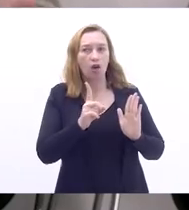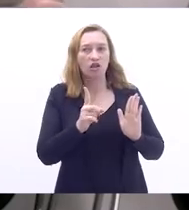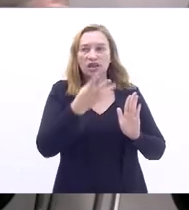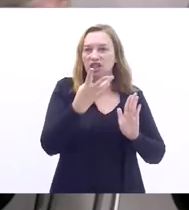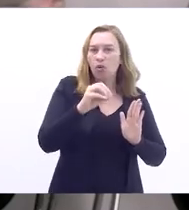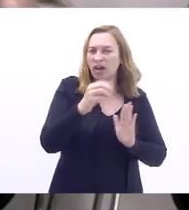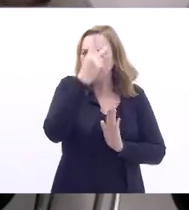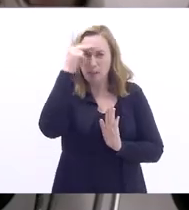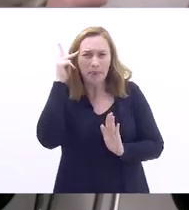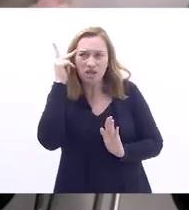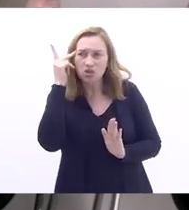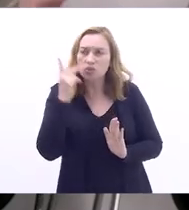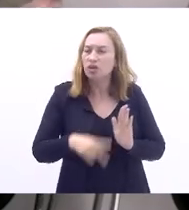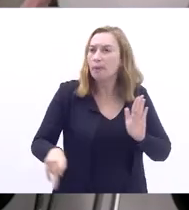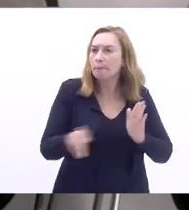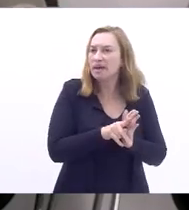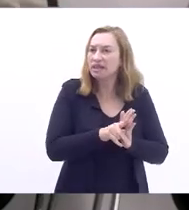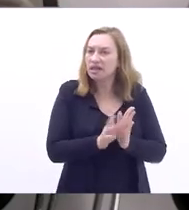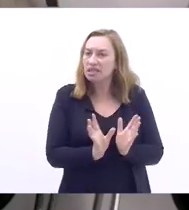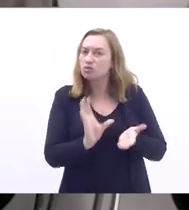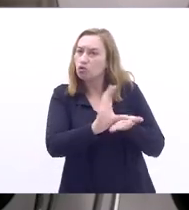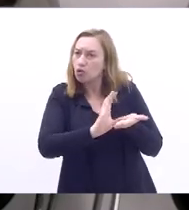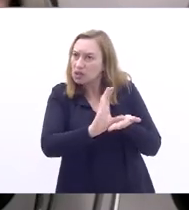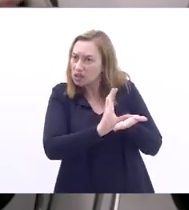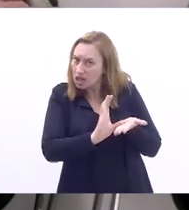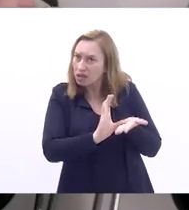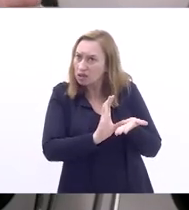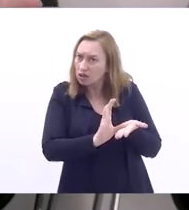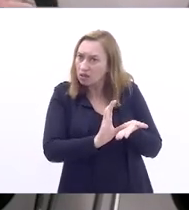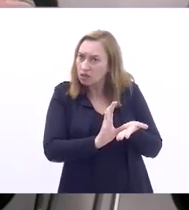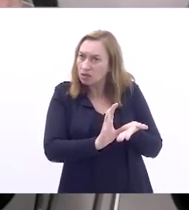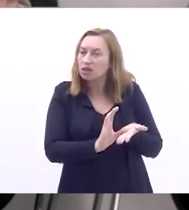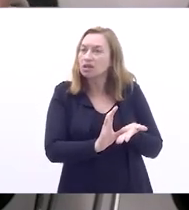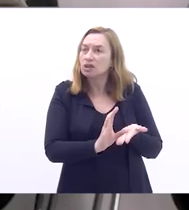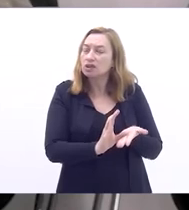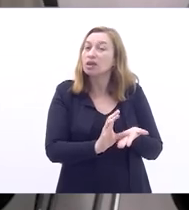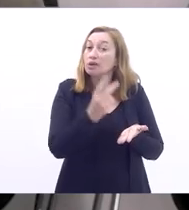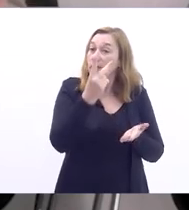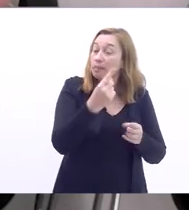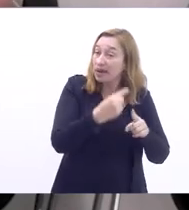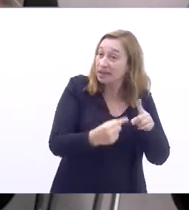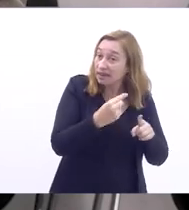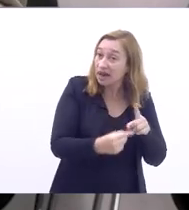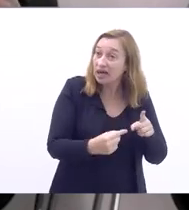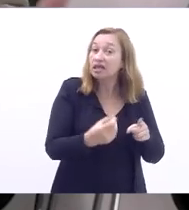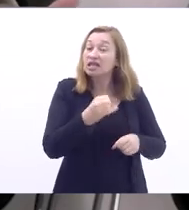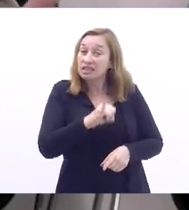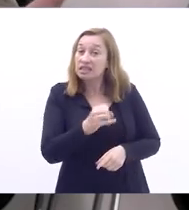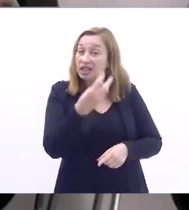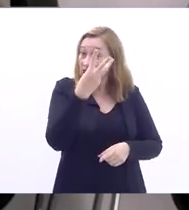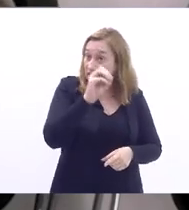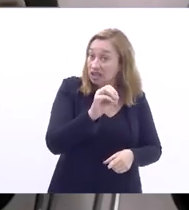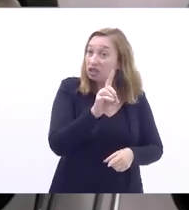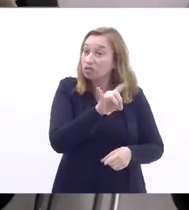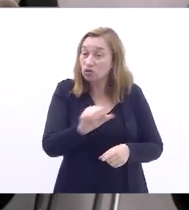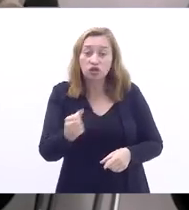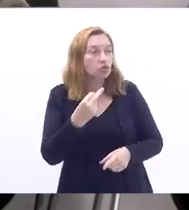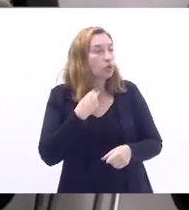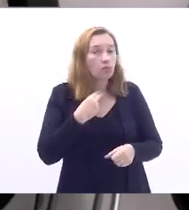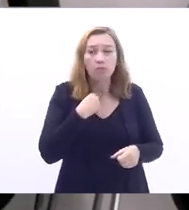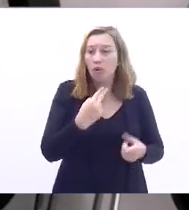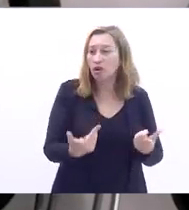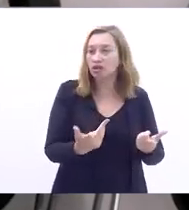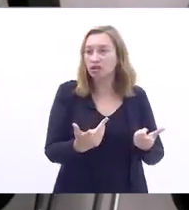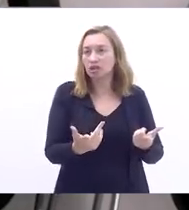você tem 40 pessoas que fazem parte de um conselho são dois terços de 40 se você tem 30 no dia você não vai querer jogar para